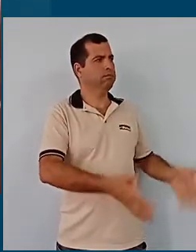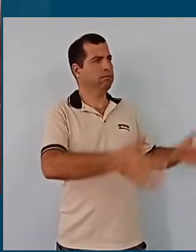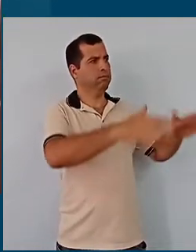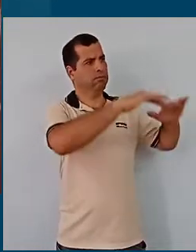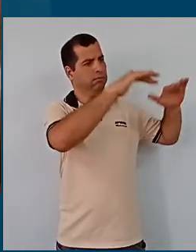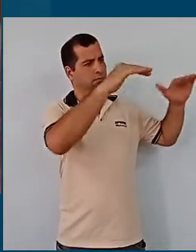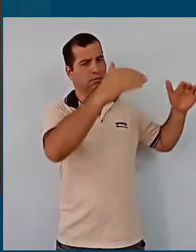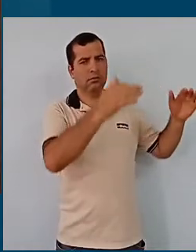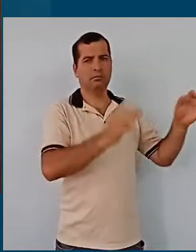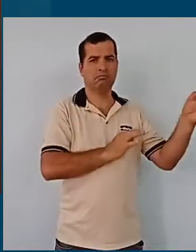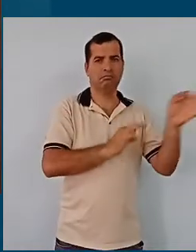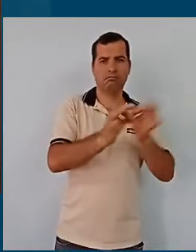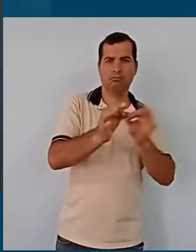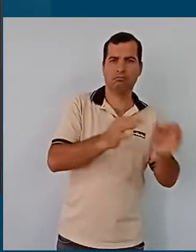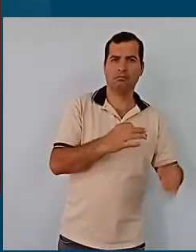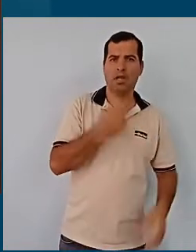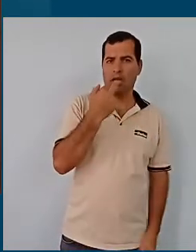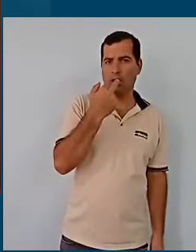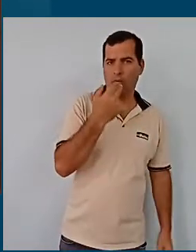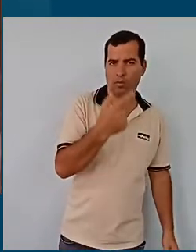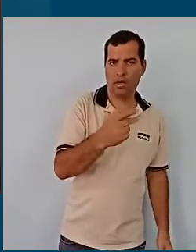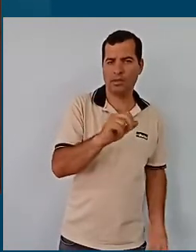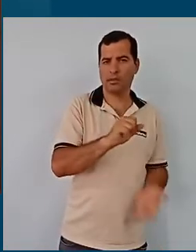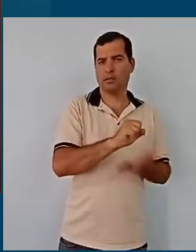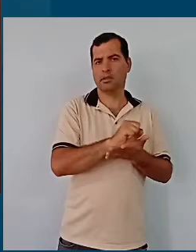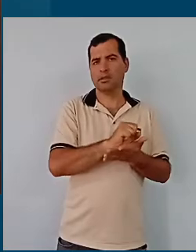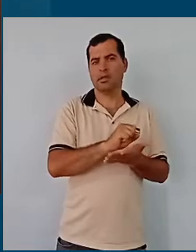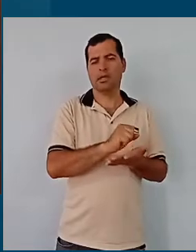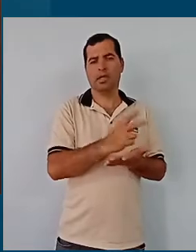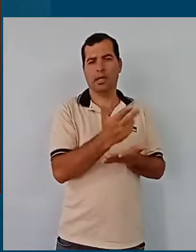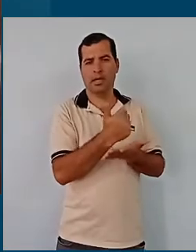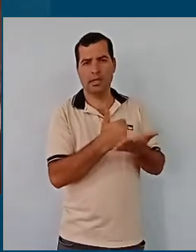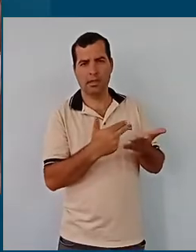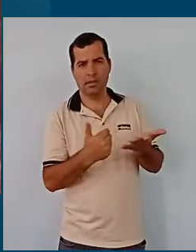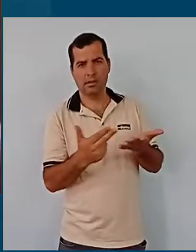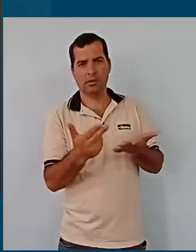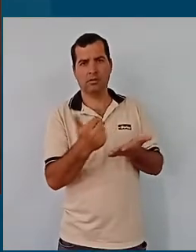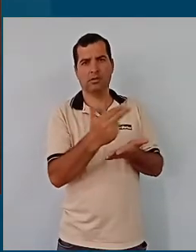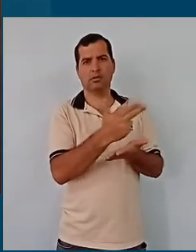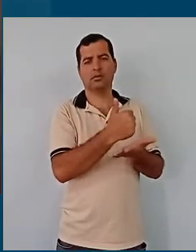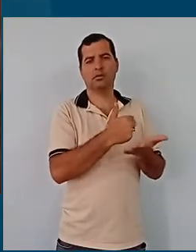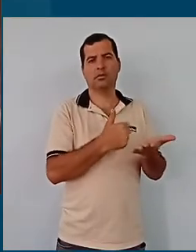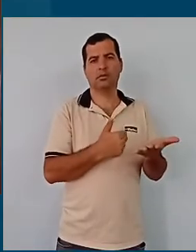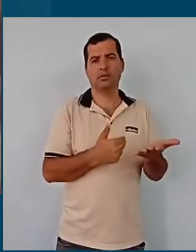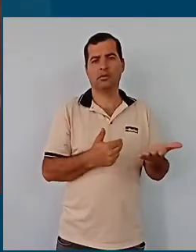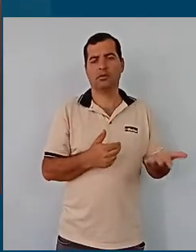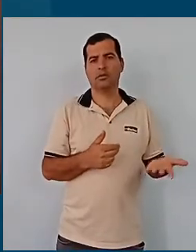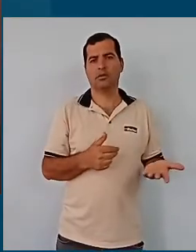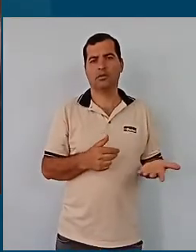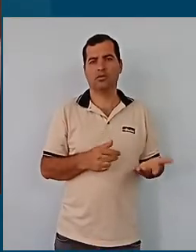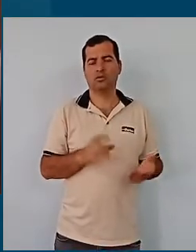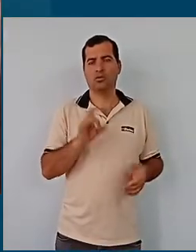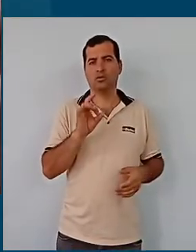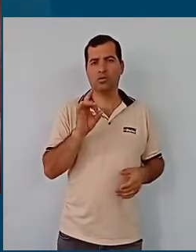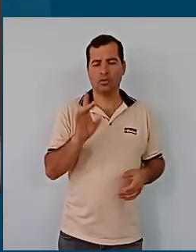das linguagens, o conjunto da arte, né? Mas também não só esse mais